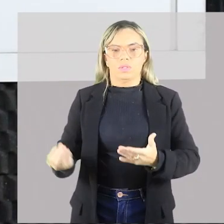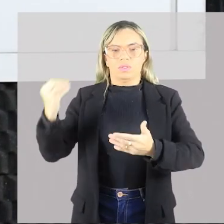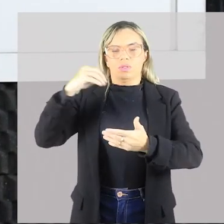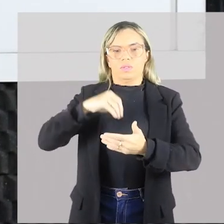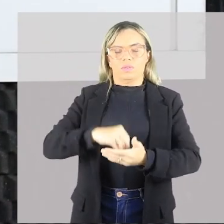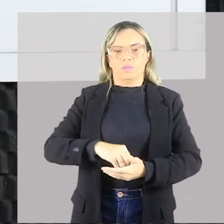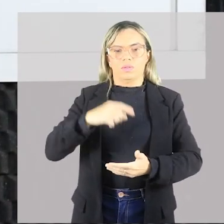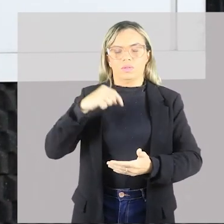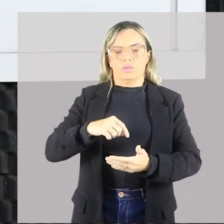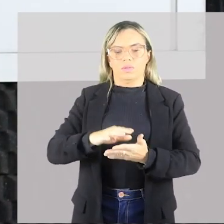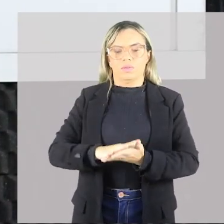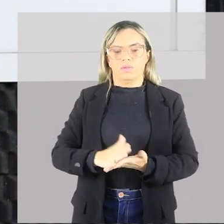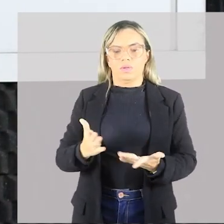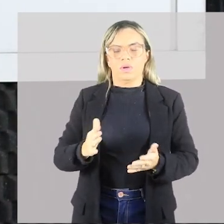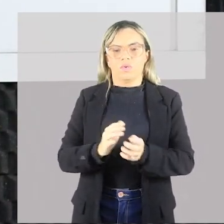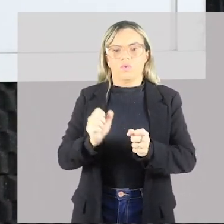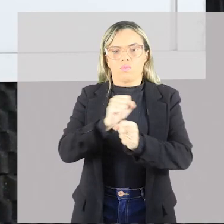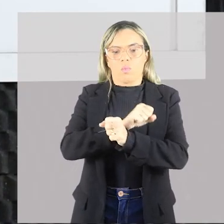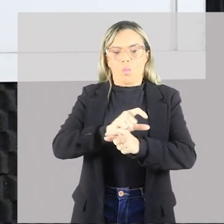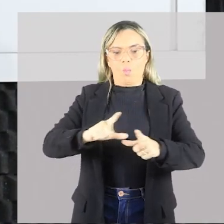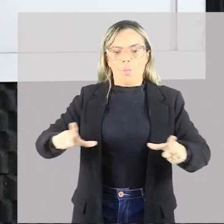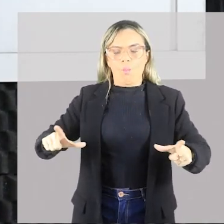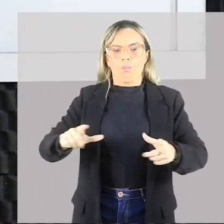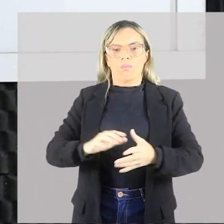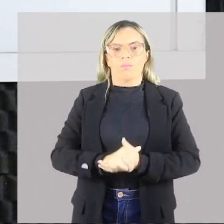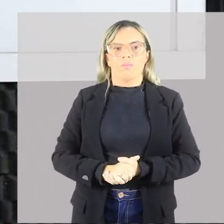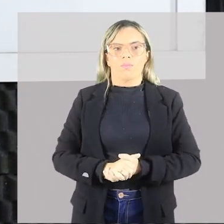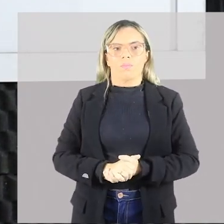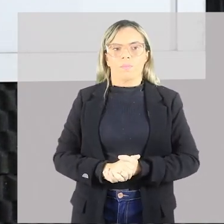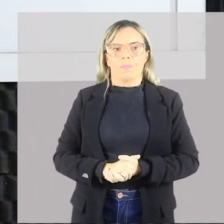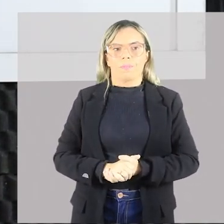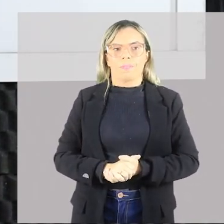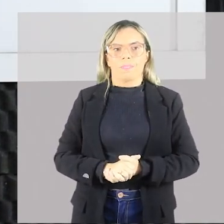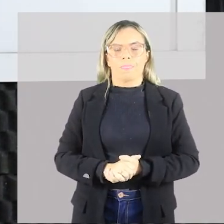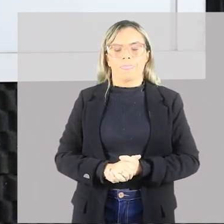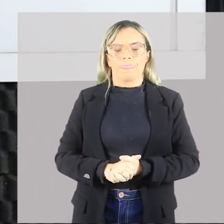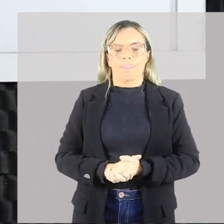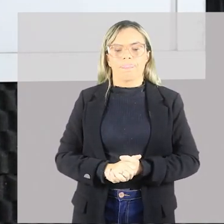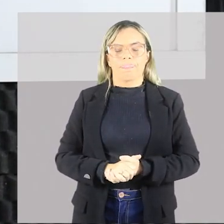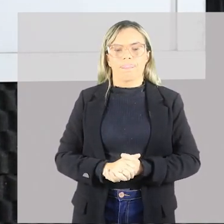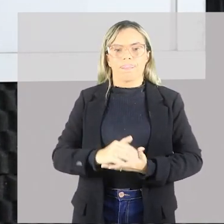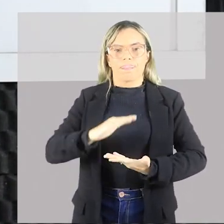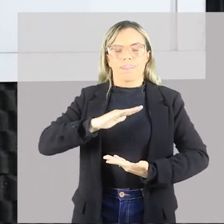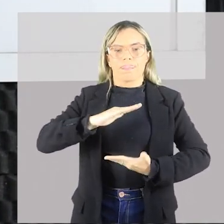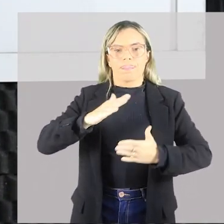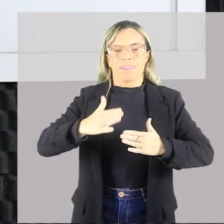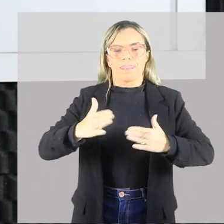Dentro é um espaço vazio, que é um cubo menor,